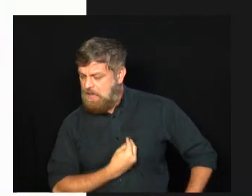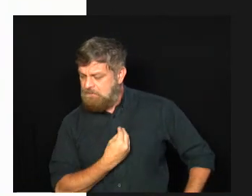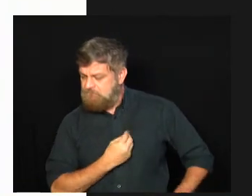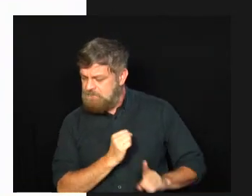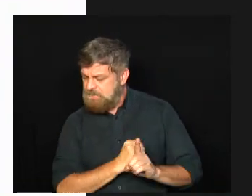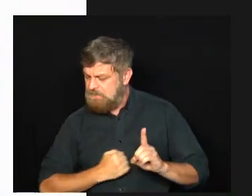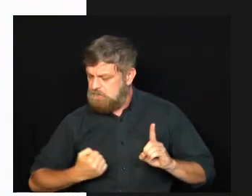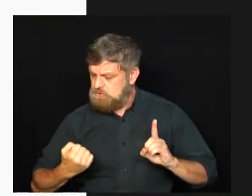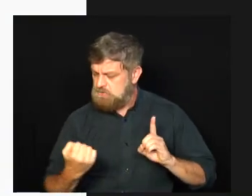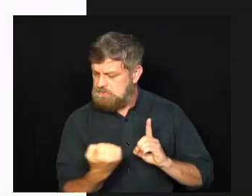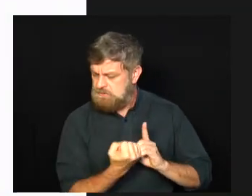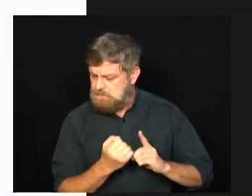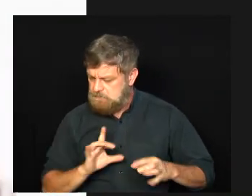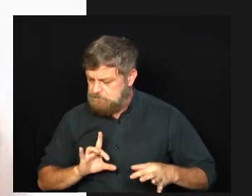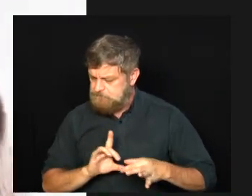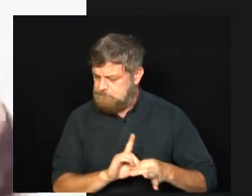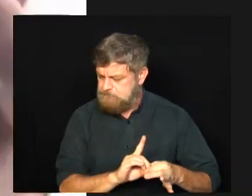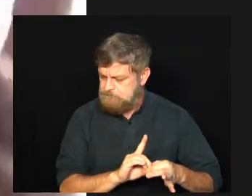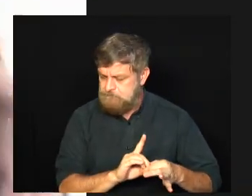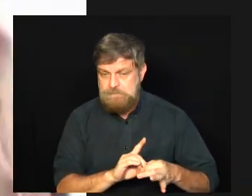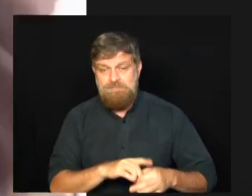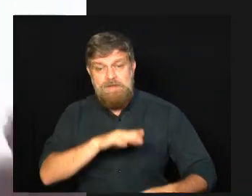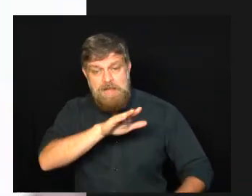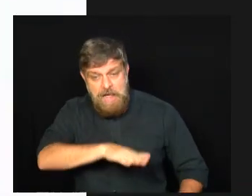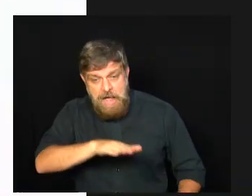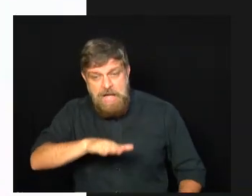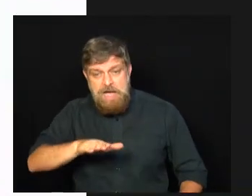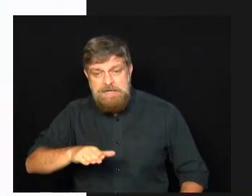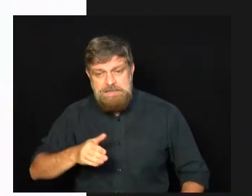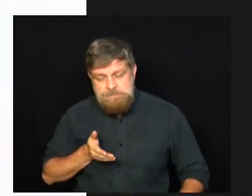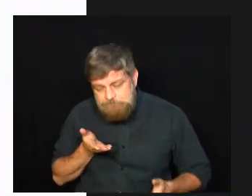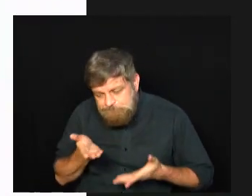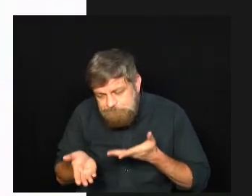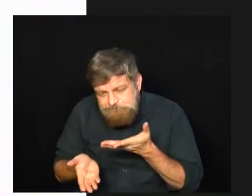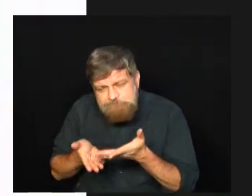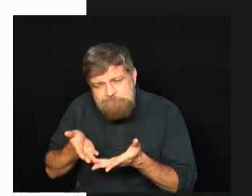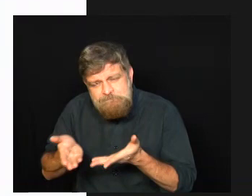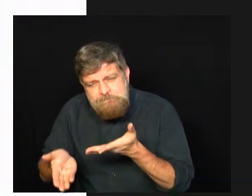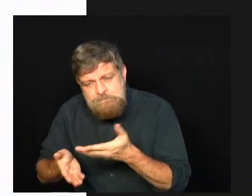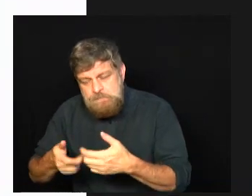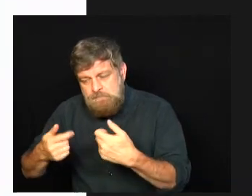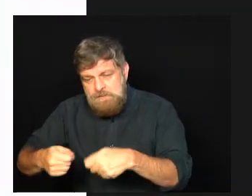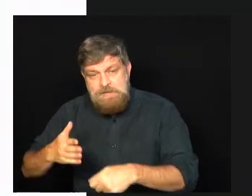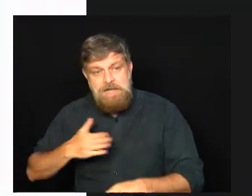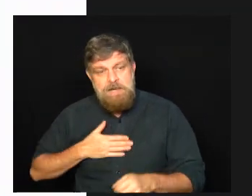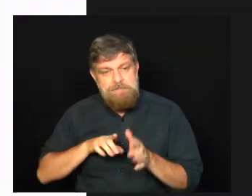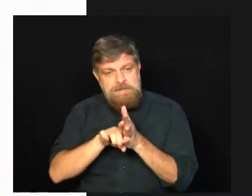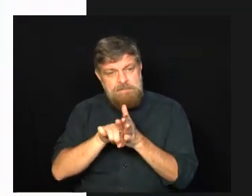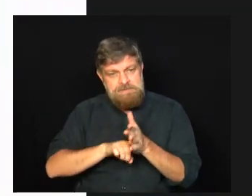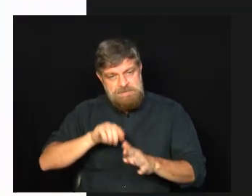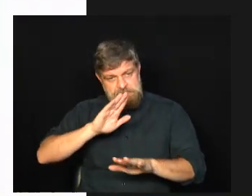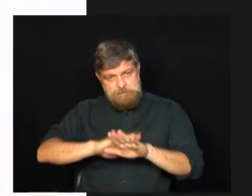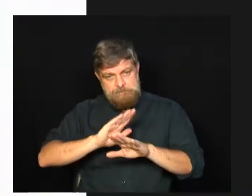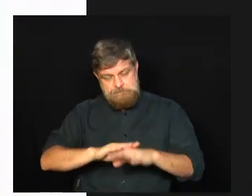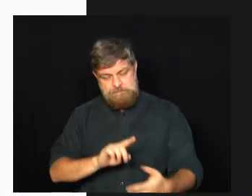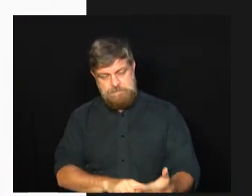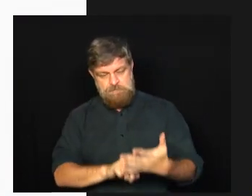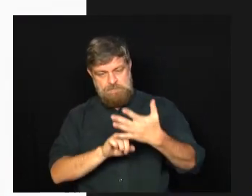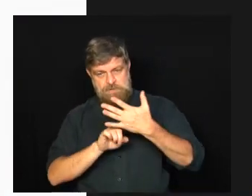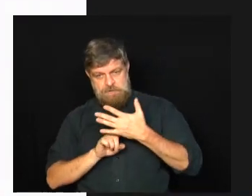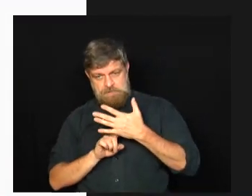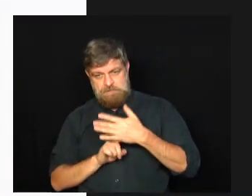sociedade. E a criança precisa ser trabalhada. A minha pesquisa me mostrou